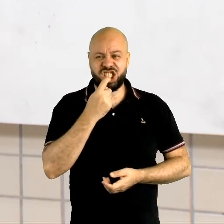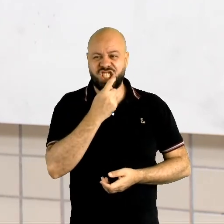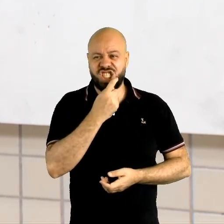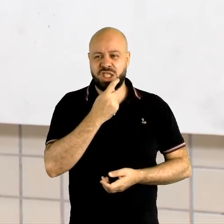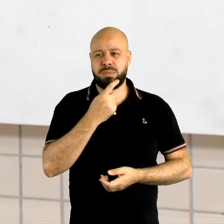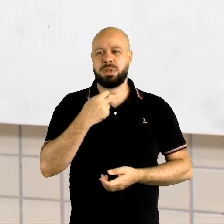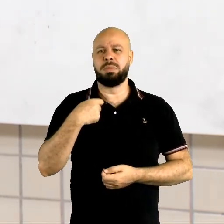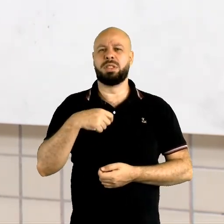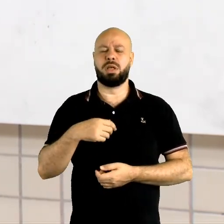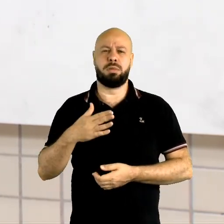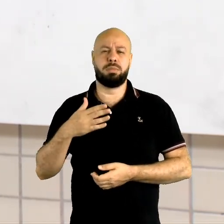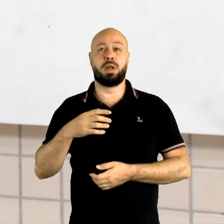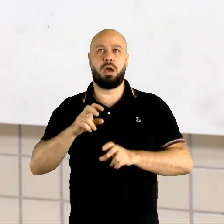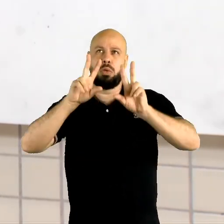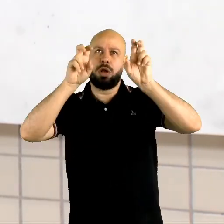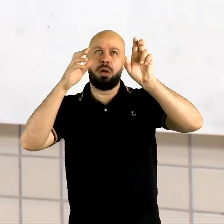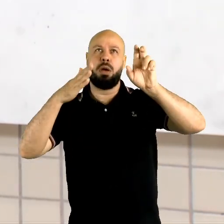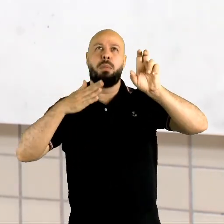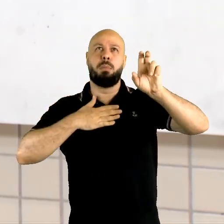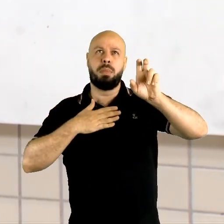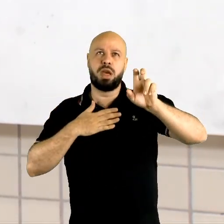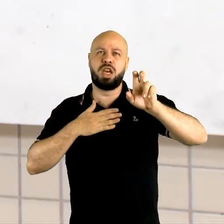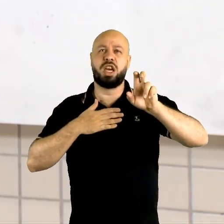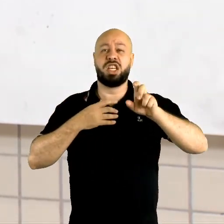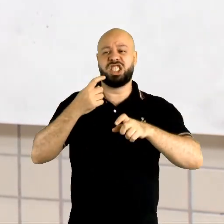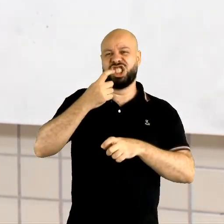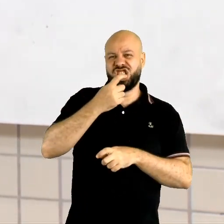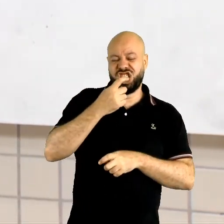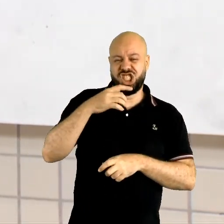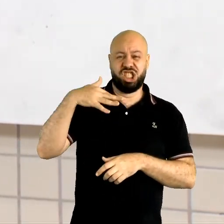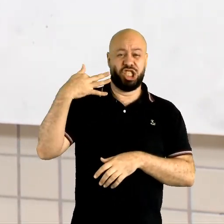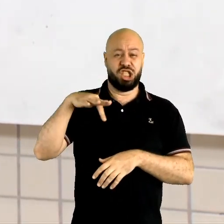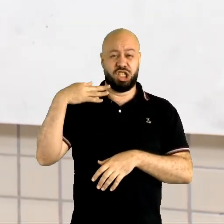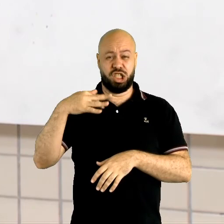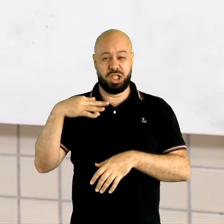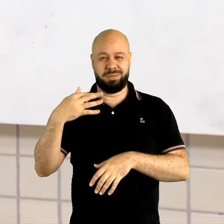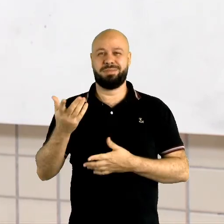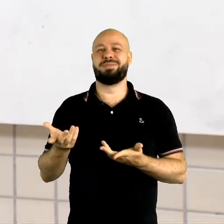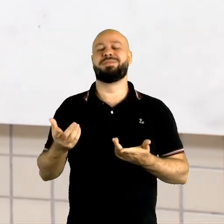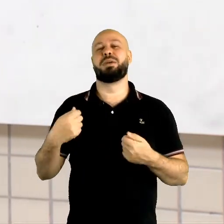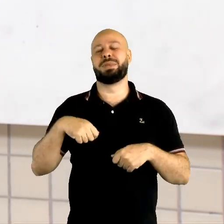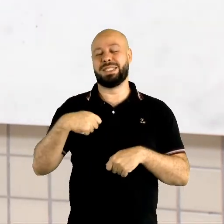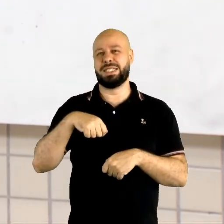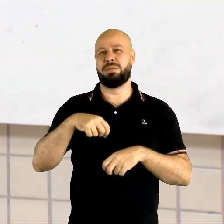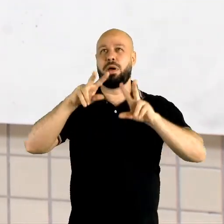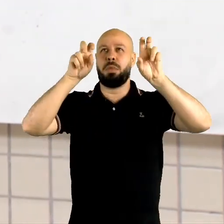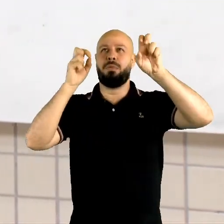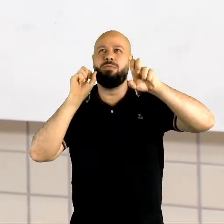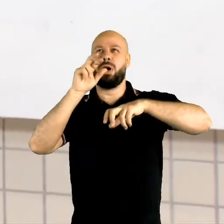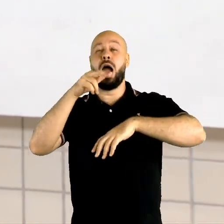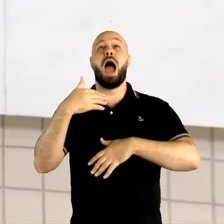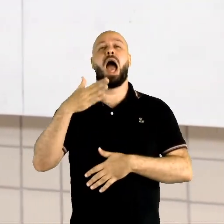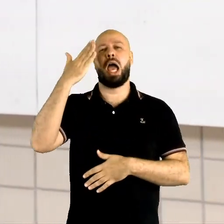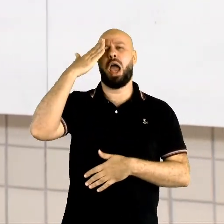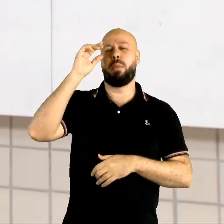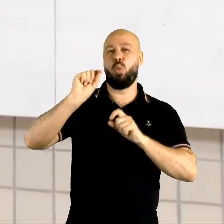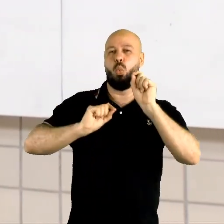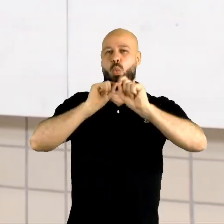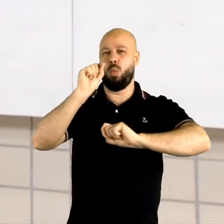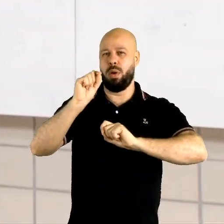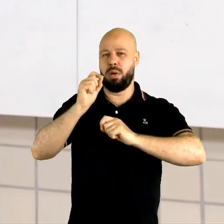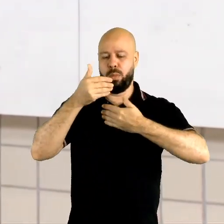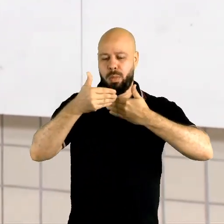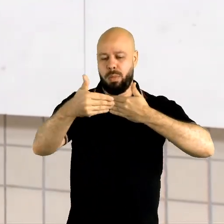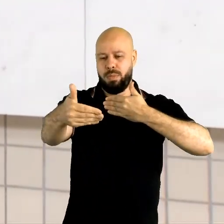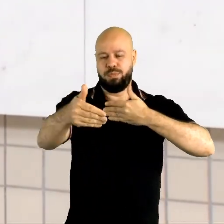minha dor de dente. Então, já está, na hora que vê o título, a pessoa já tem que saber mais ou menos o que é que você está botando.